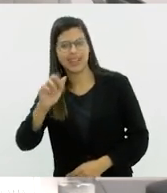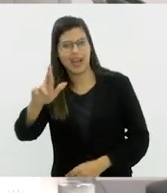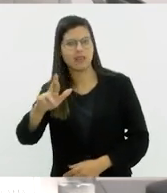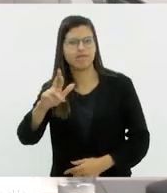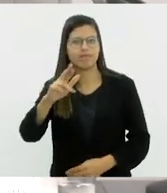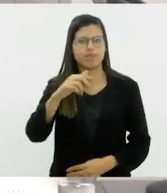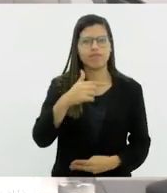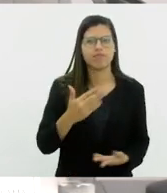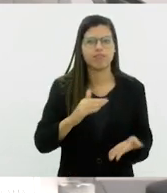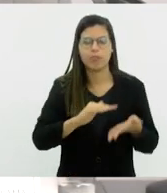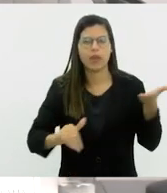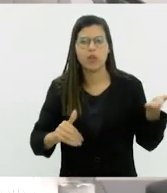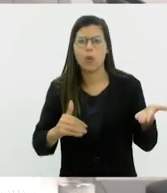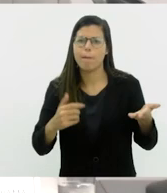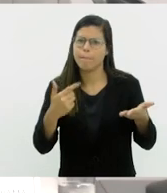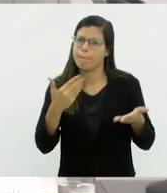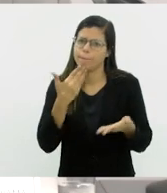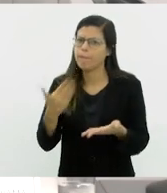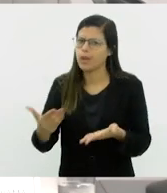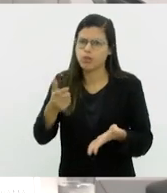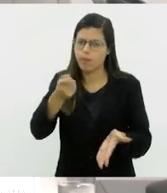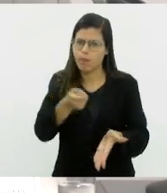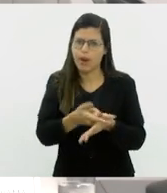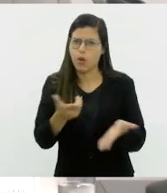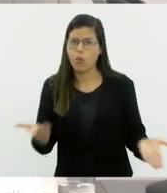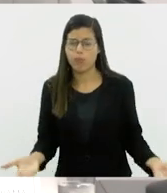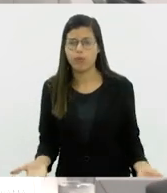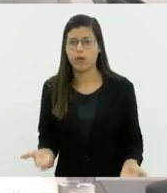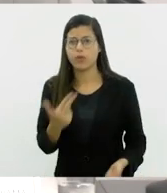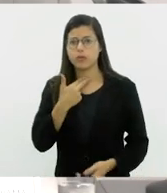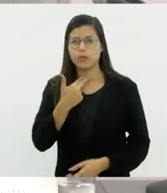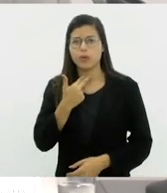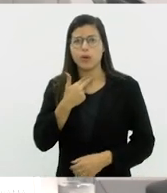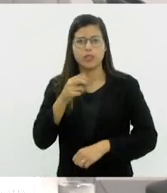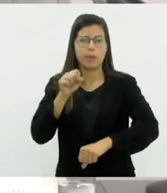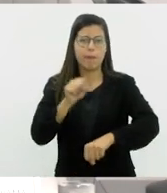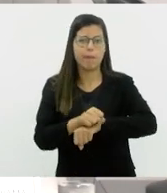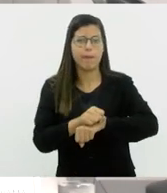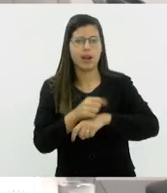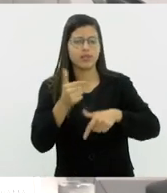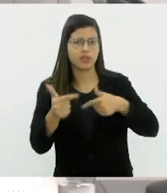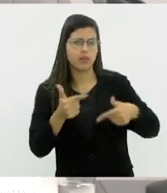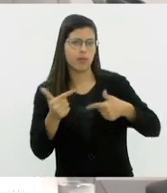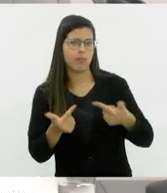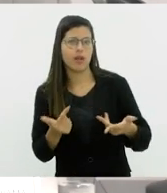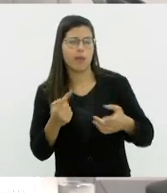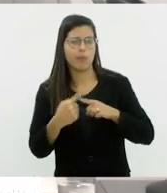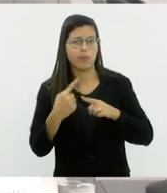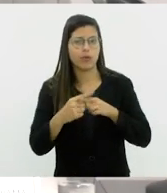pede para comprar um radar. Ninguém pode deixar de exercer a sua função alegando